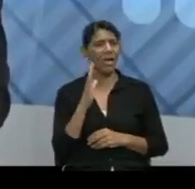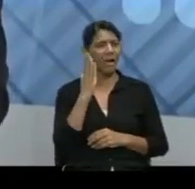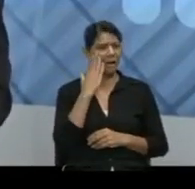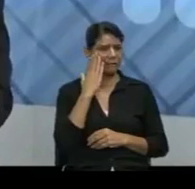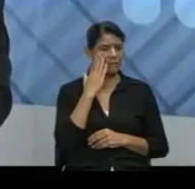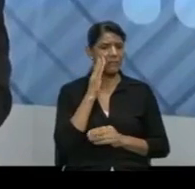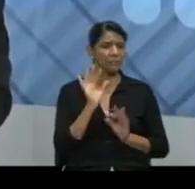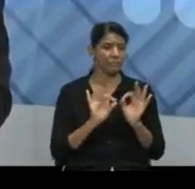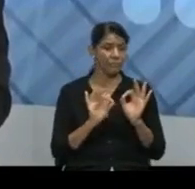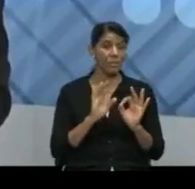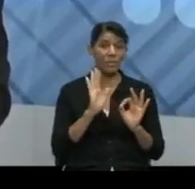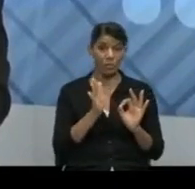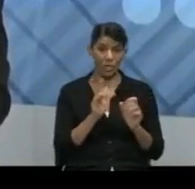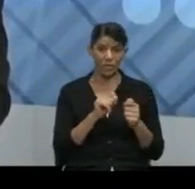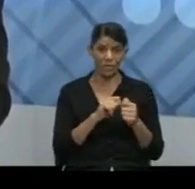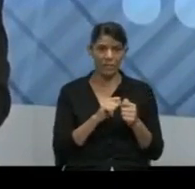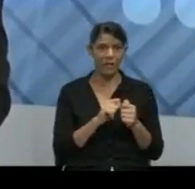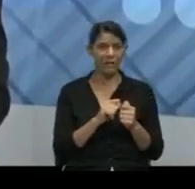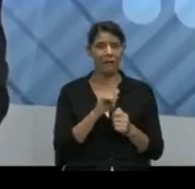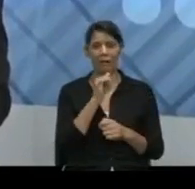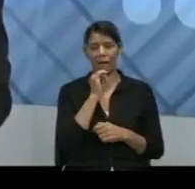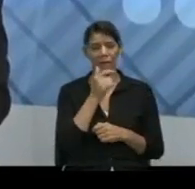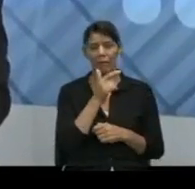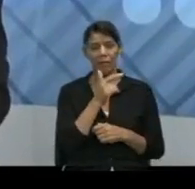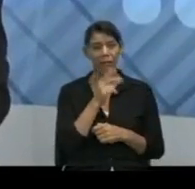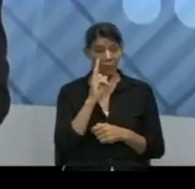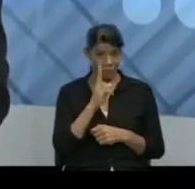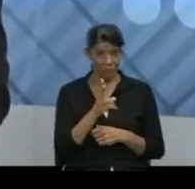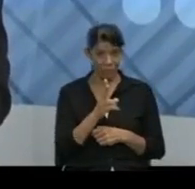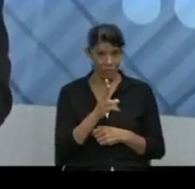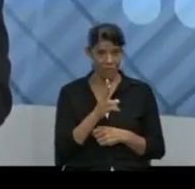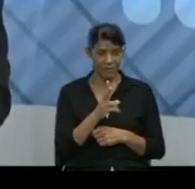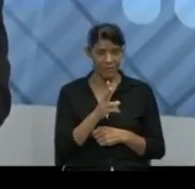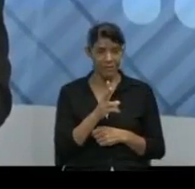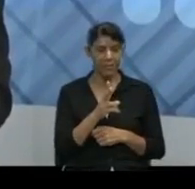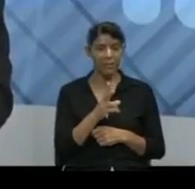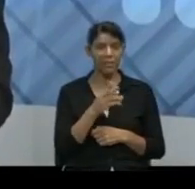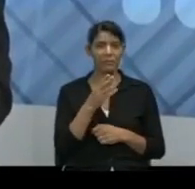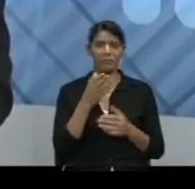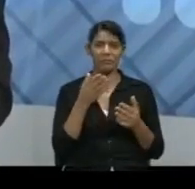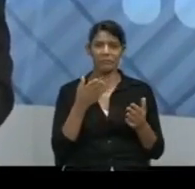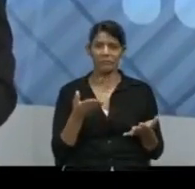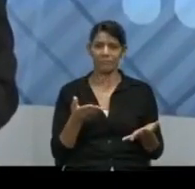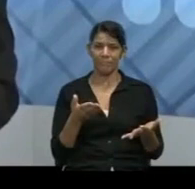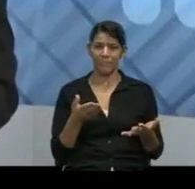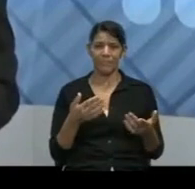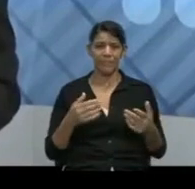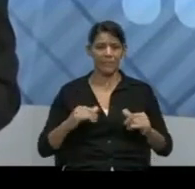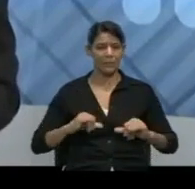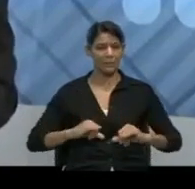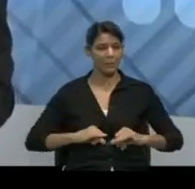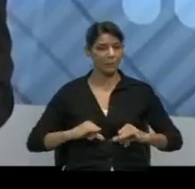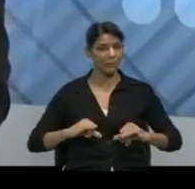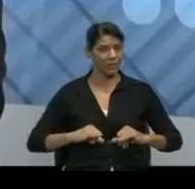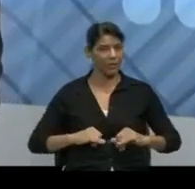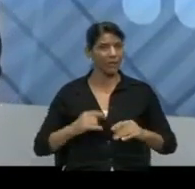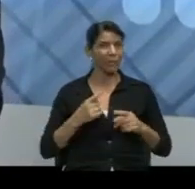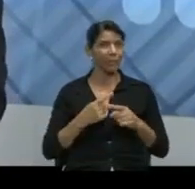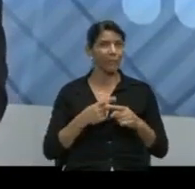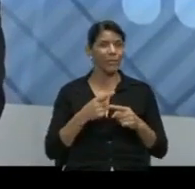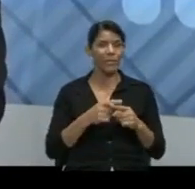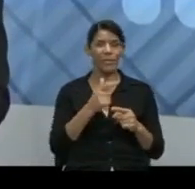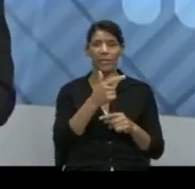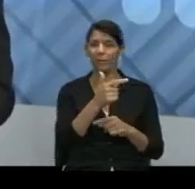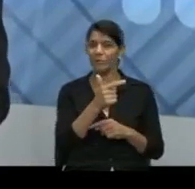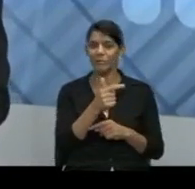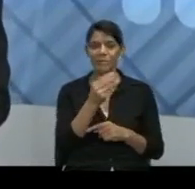sim e tal. Já montou? Não, não montei. Eu falei, então vamos lá montar um gabarito? Chegou lá, mas o que apanharam, por quê? Porque não